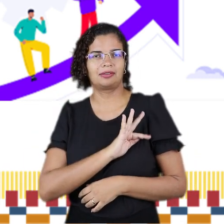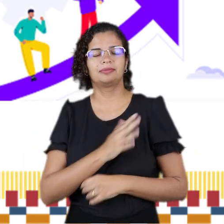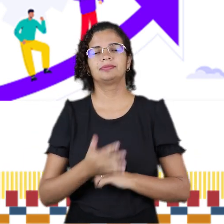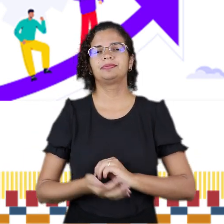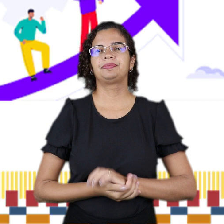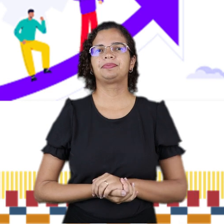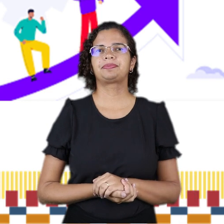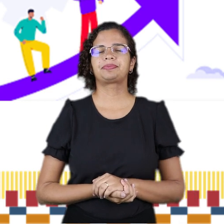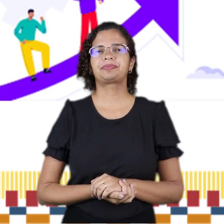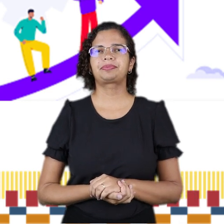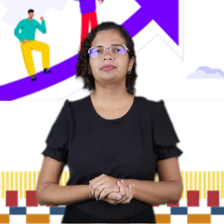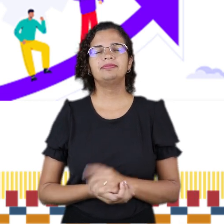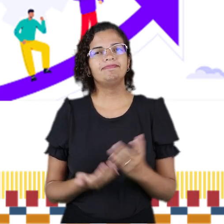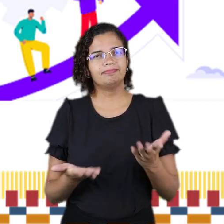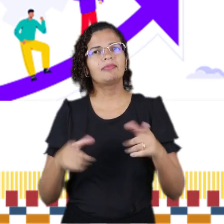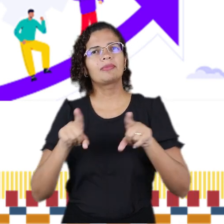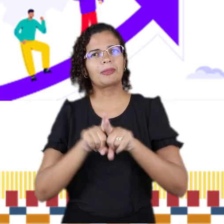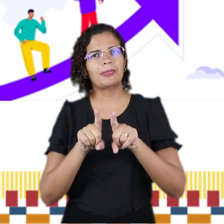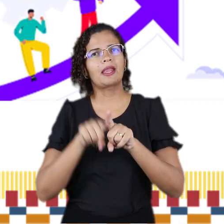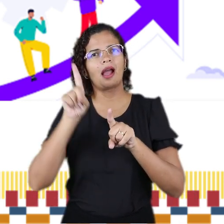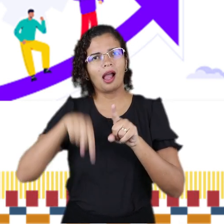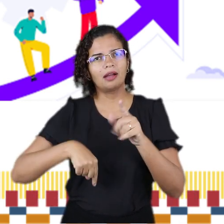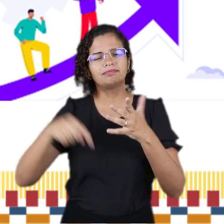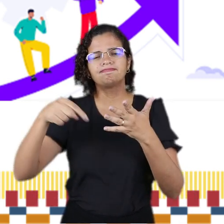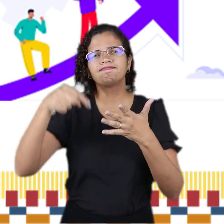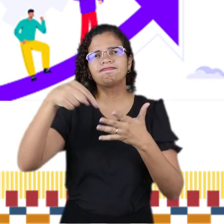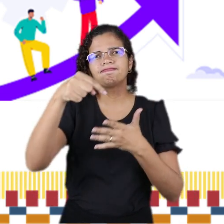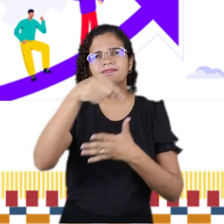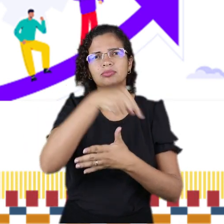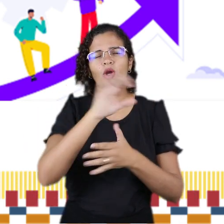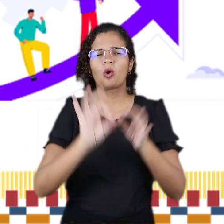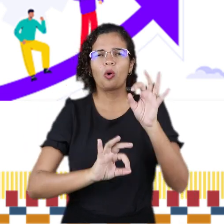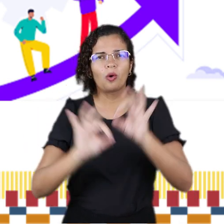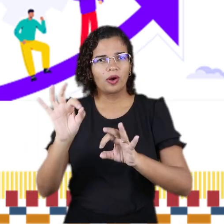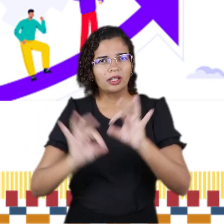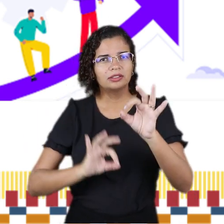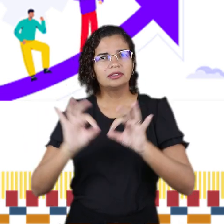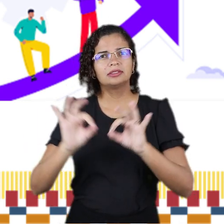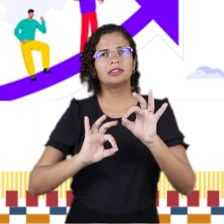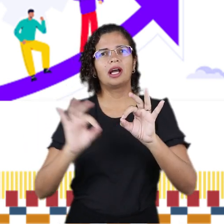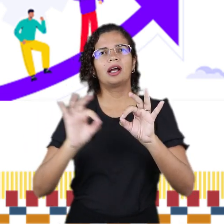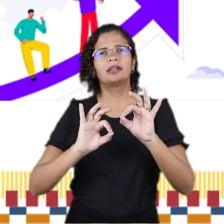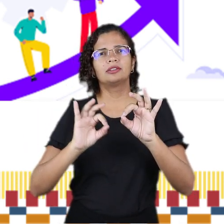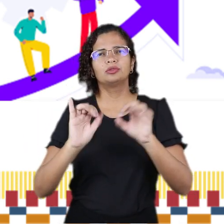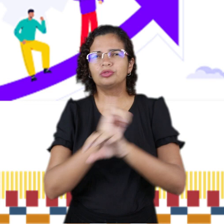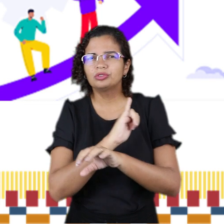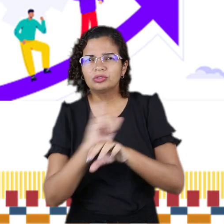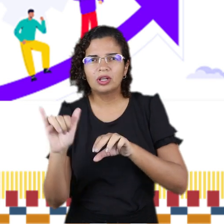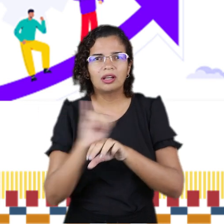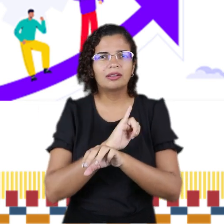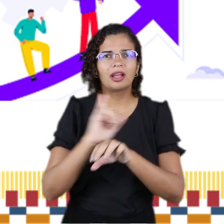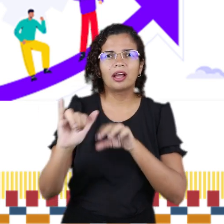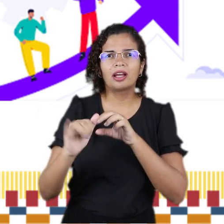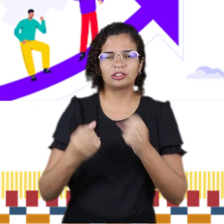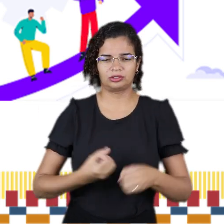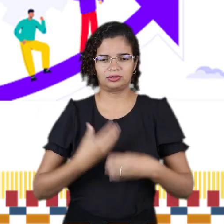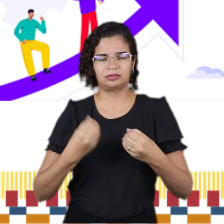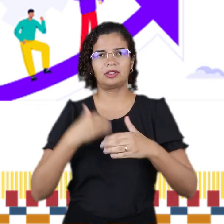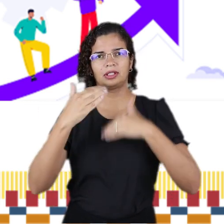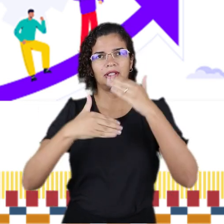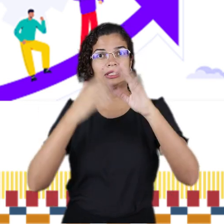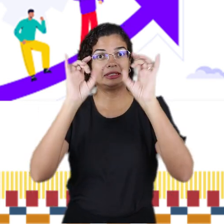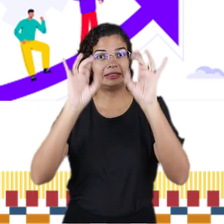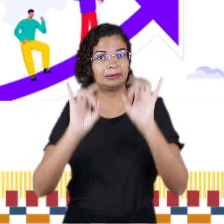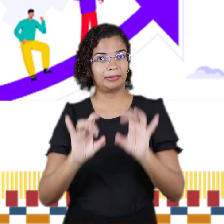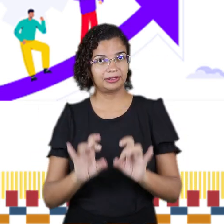E também são elementos organizados em um conjunto de estratégias, né? De oferta para desenvolver competências específicas. Então, na nossa